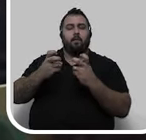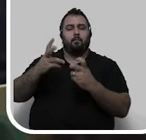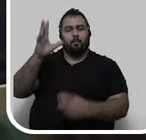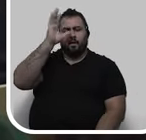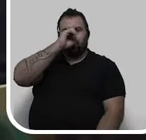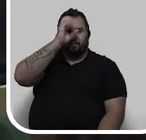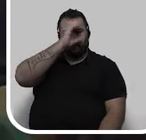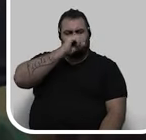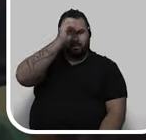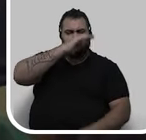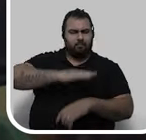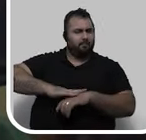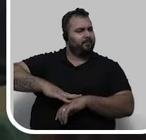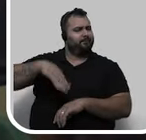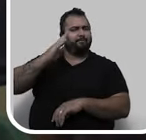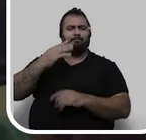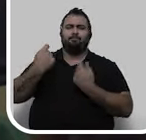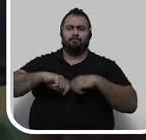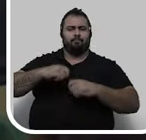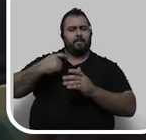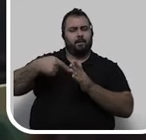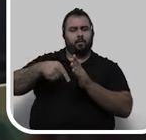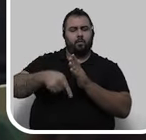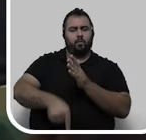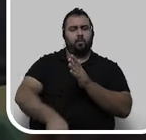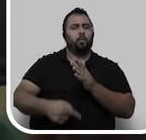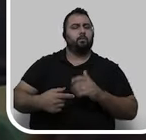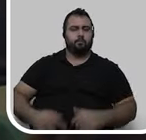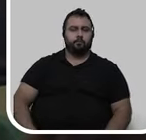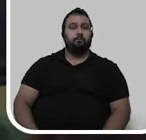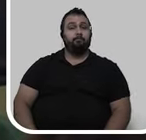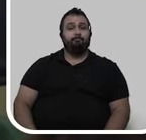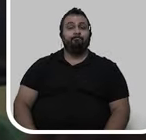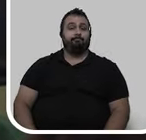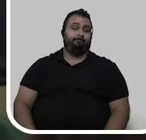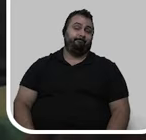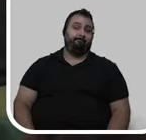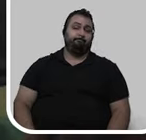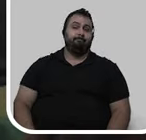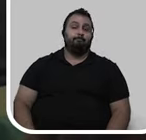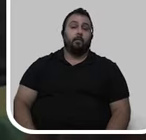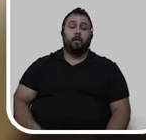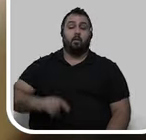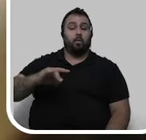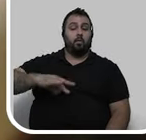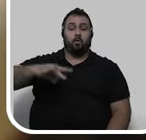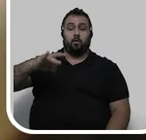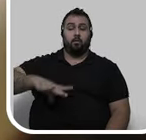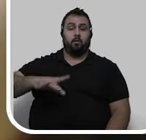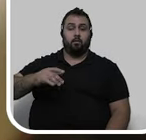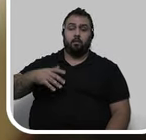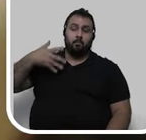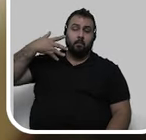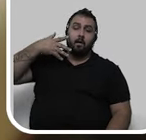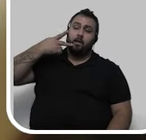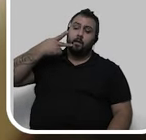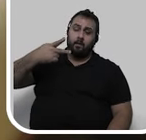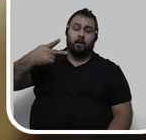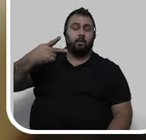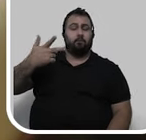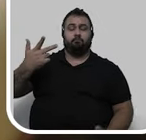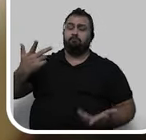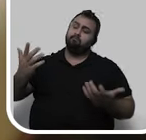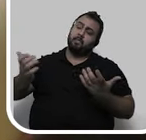é preciso ter profundidade. Então, adiantando a última fala, eu deixo um conselho de que, sim, quer